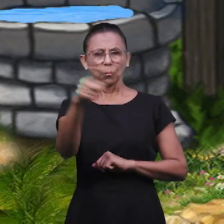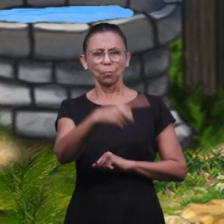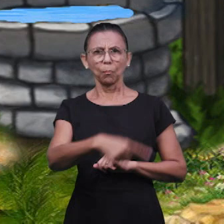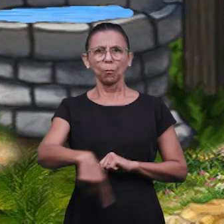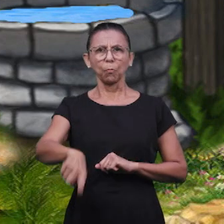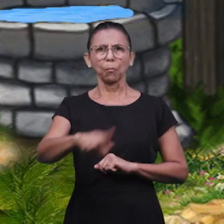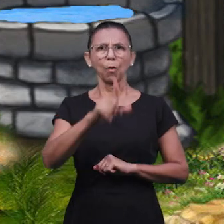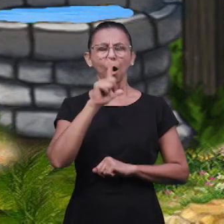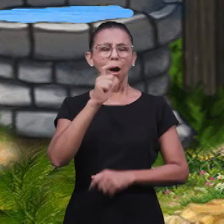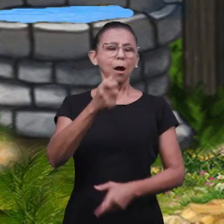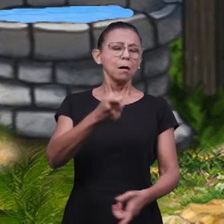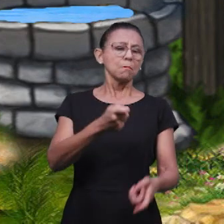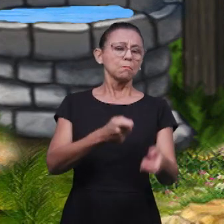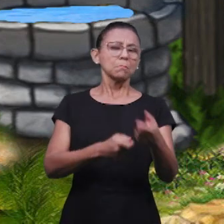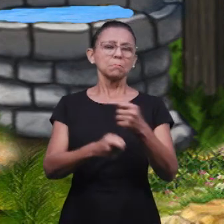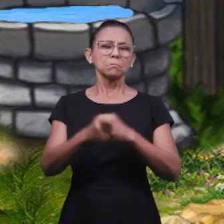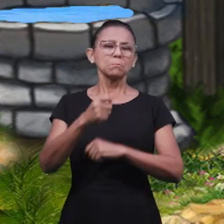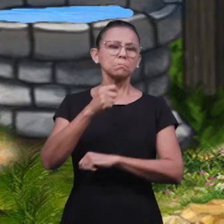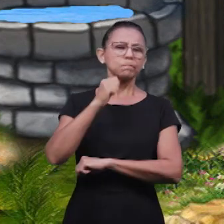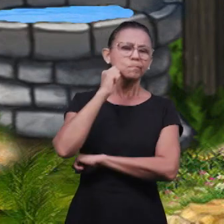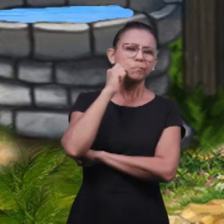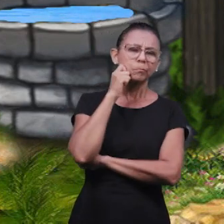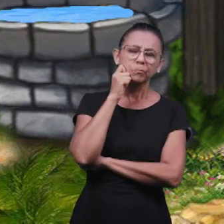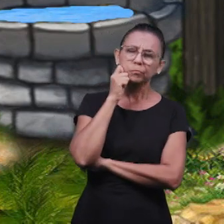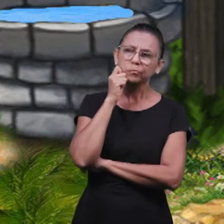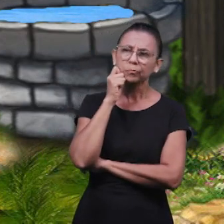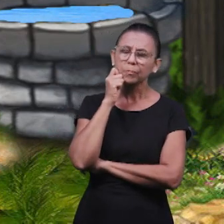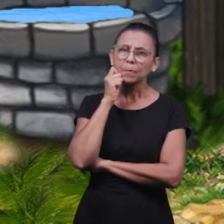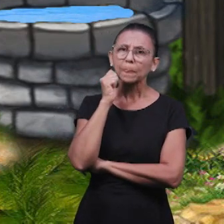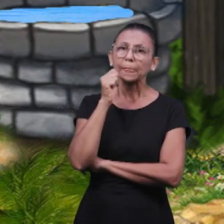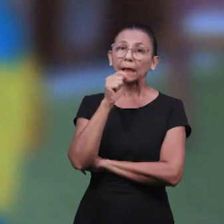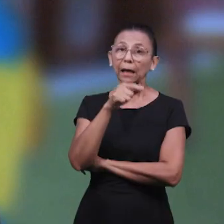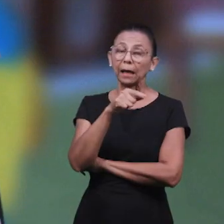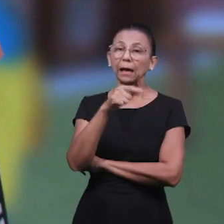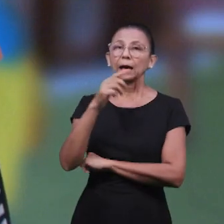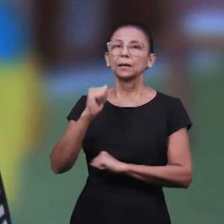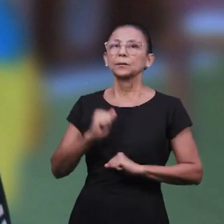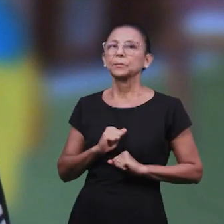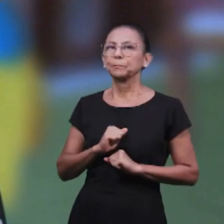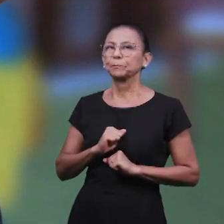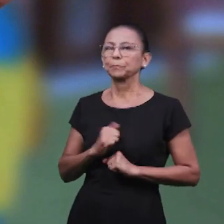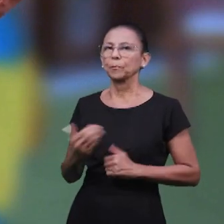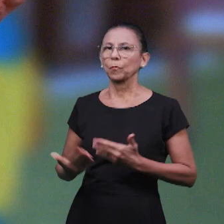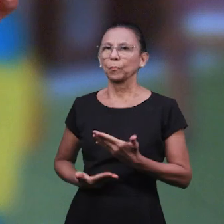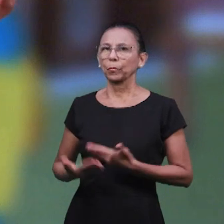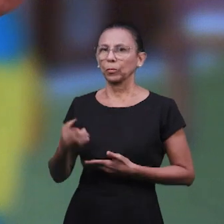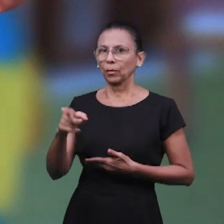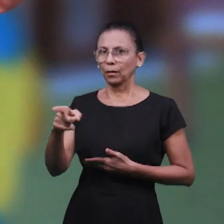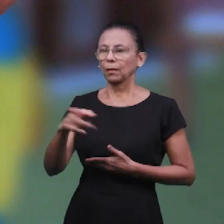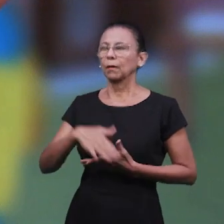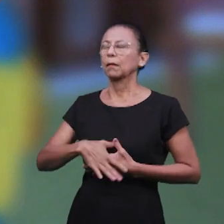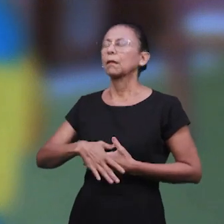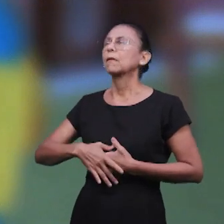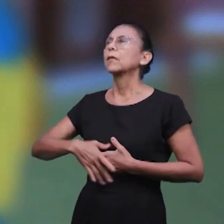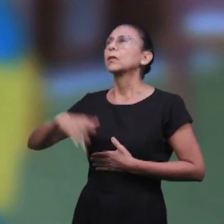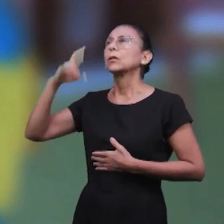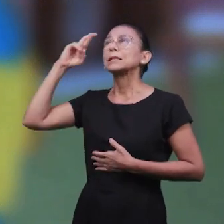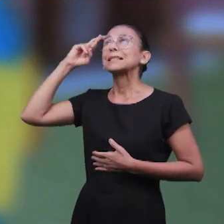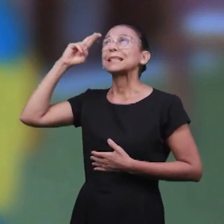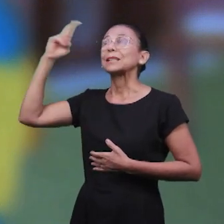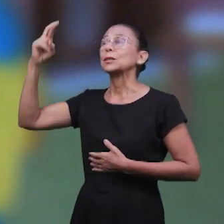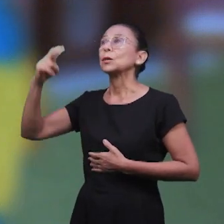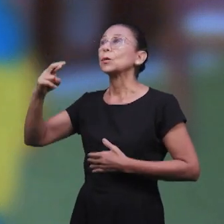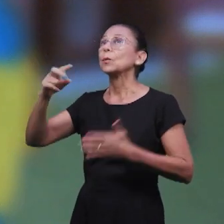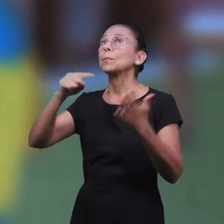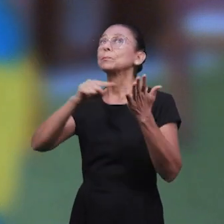ali ele orou, pediu ao Senhor que Deus lhe desse um sinal. A jovem que